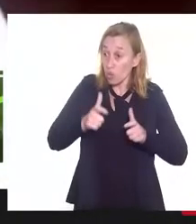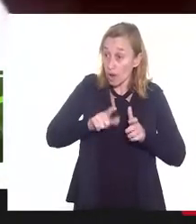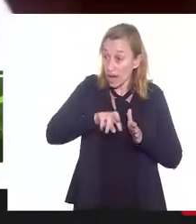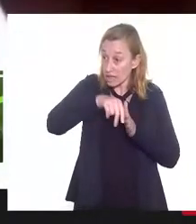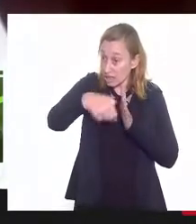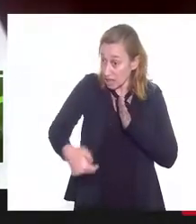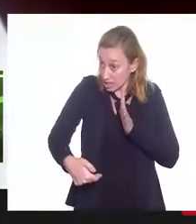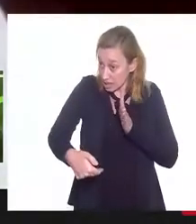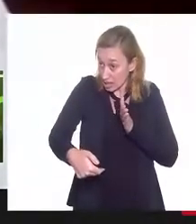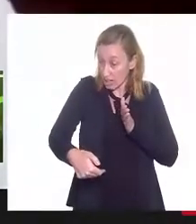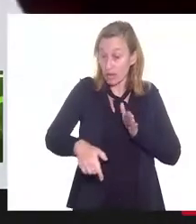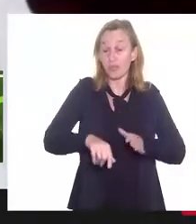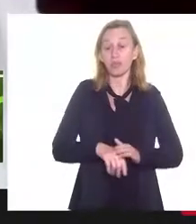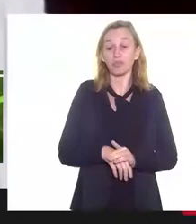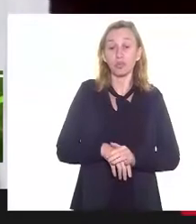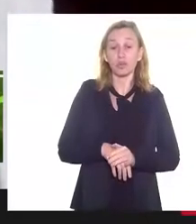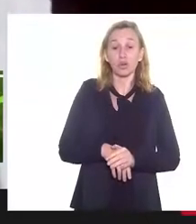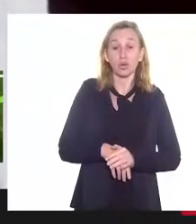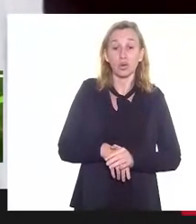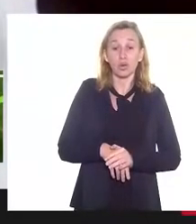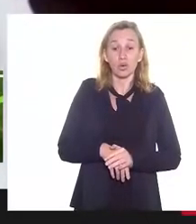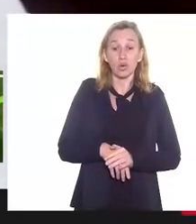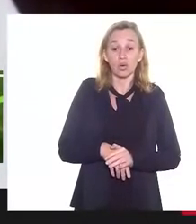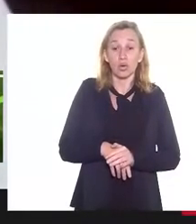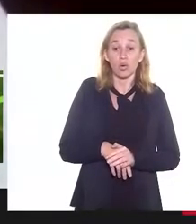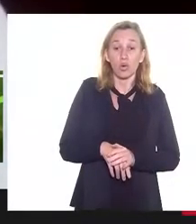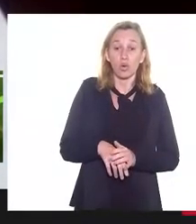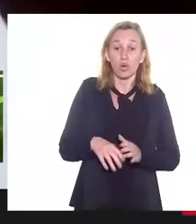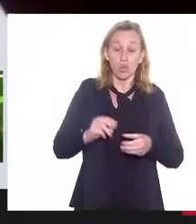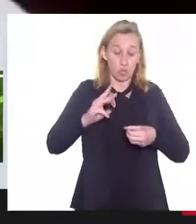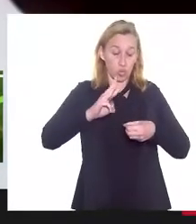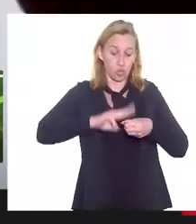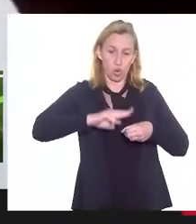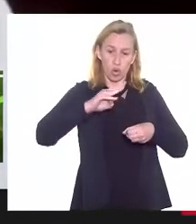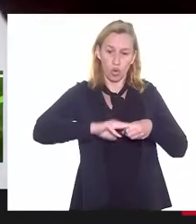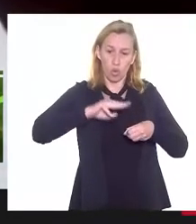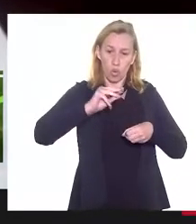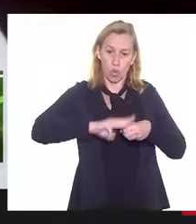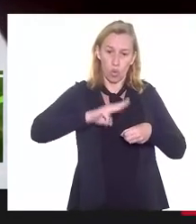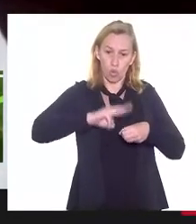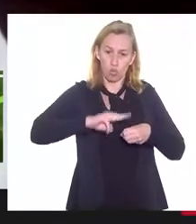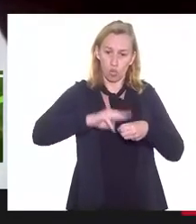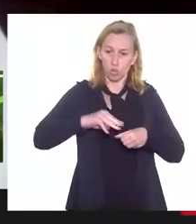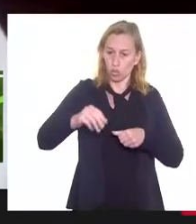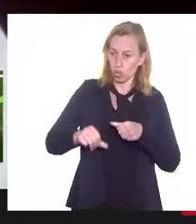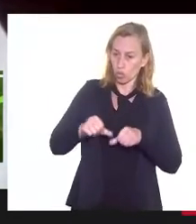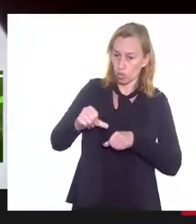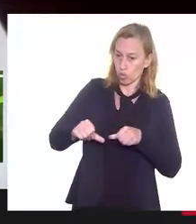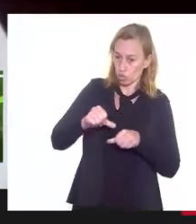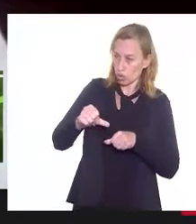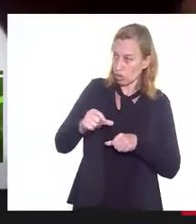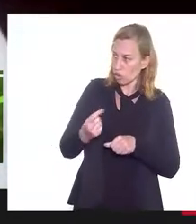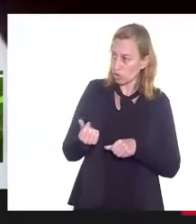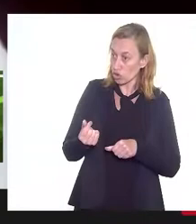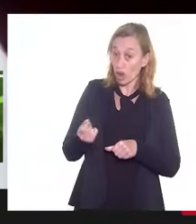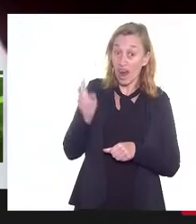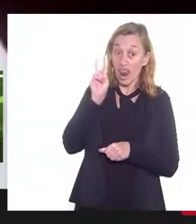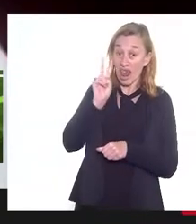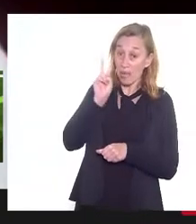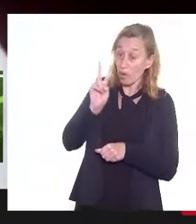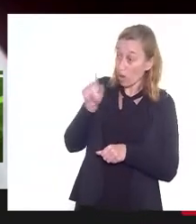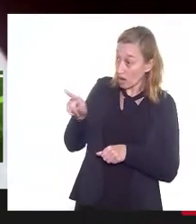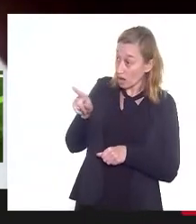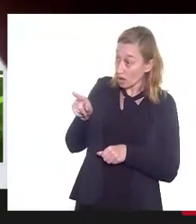na Barreiros, o trocador da Kombi, que ela nunca viu, lembrou a ela: a